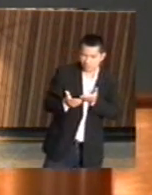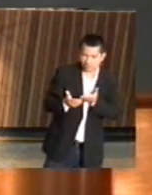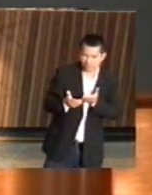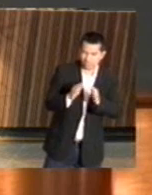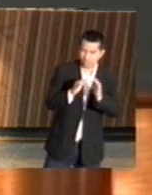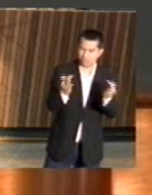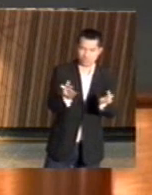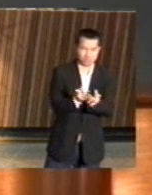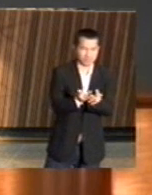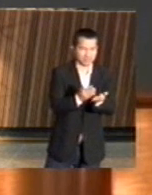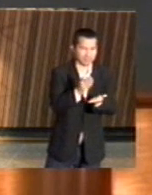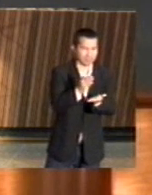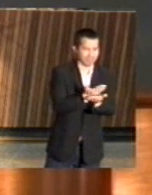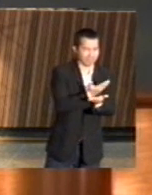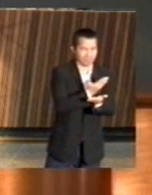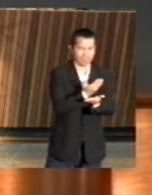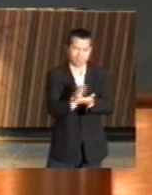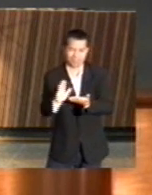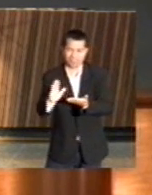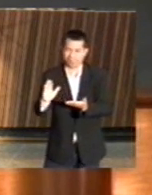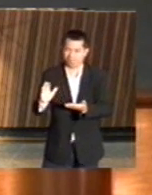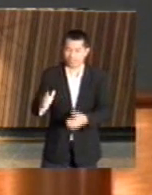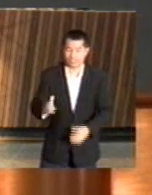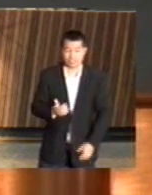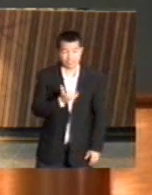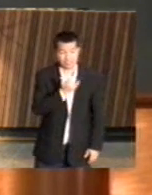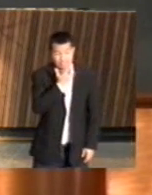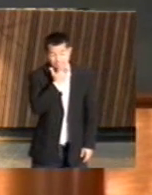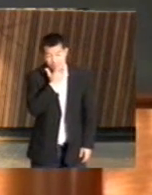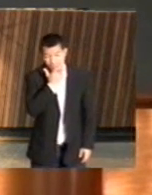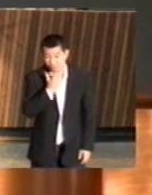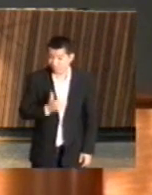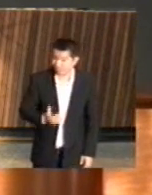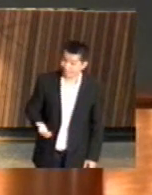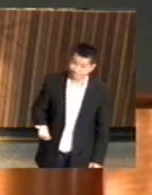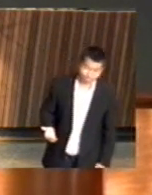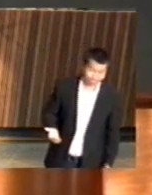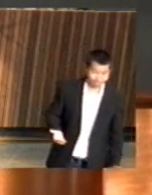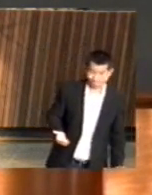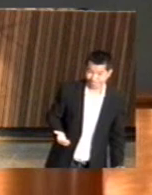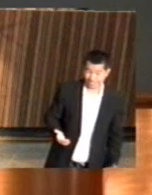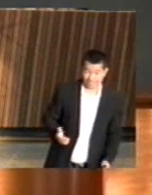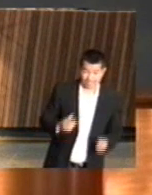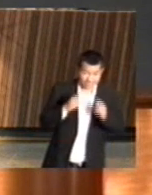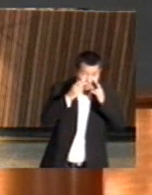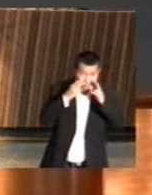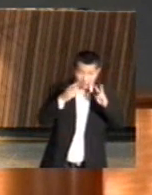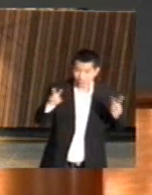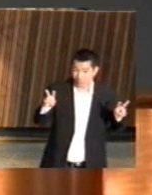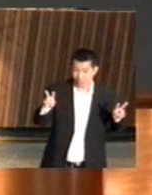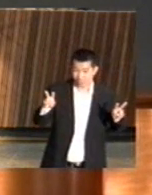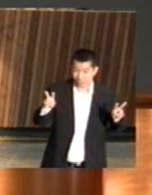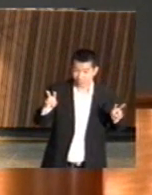agenda oculta dentro da nossa alma, que a gente esconde até da gente